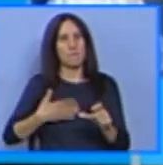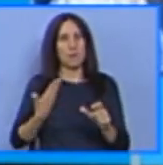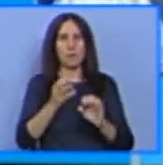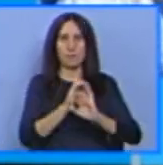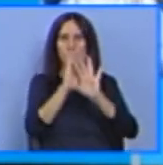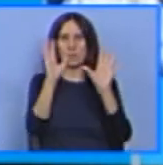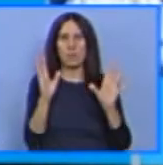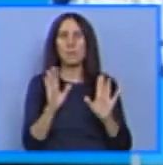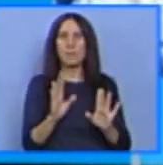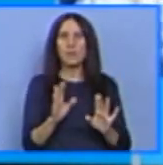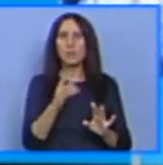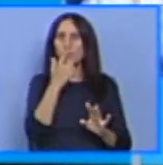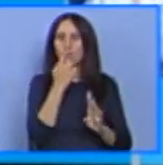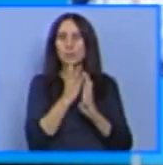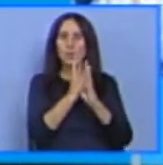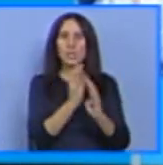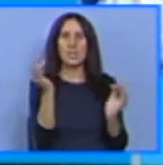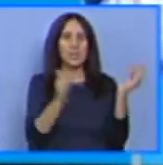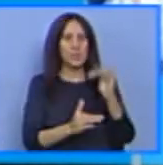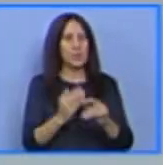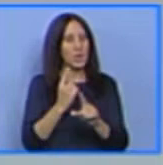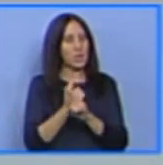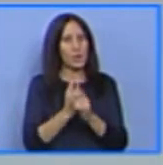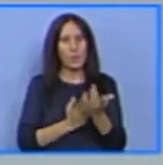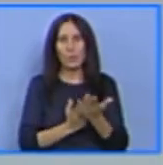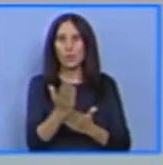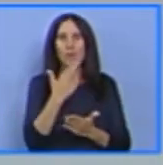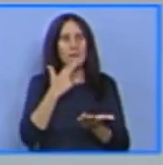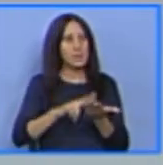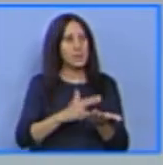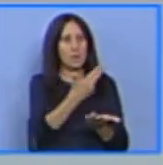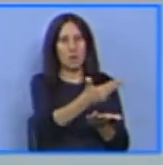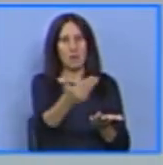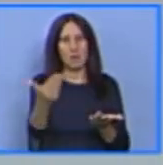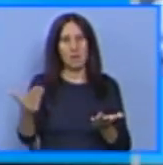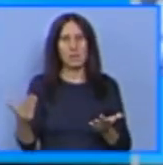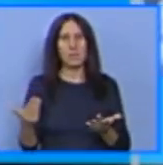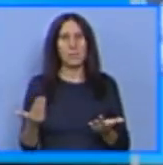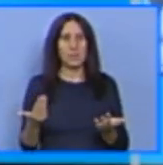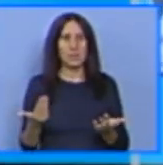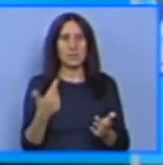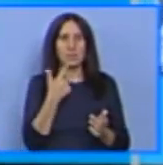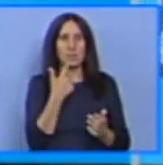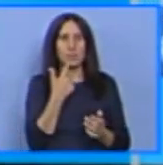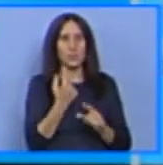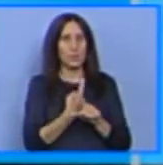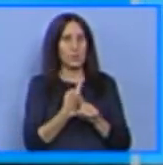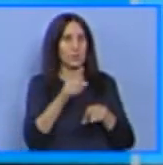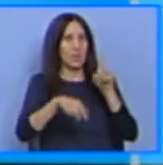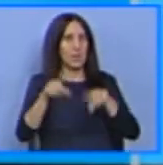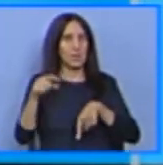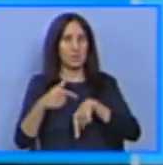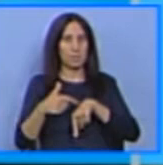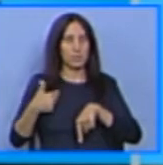clara, mas os peregrinos continuam a fazer as suas peregrinações pelas suas razões digamos, essas coisas vão variando ao longo do